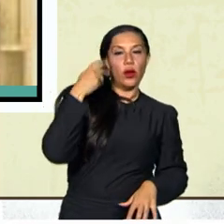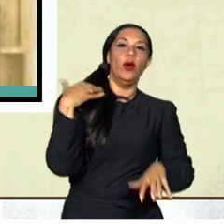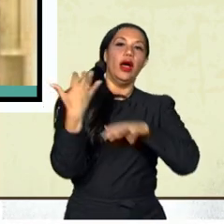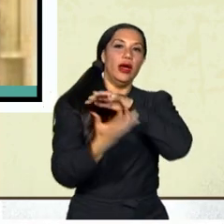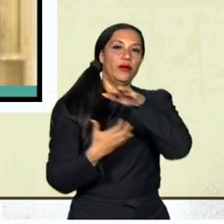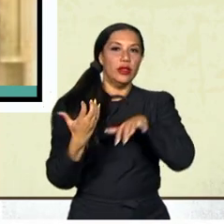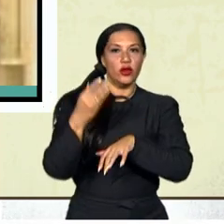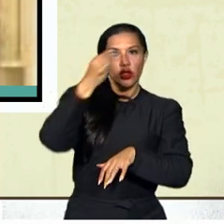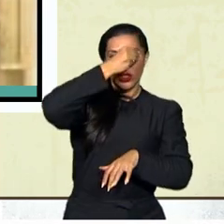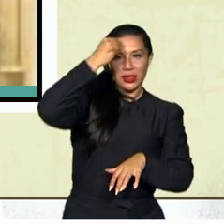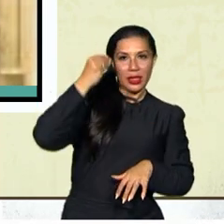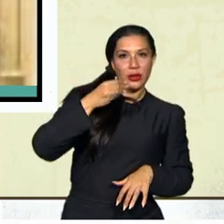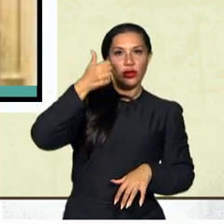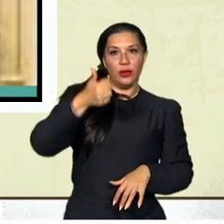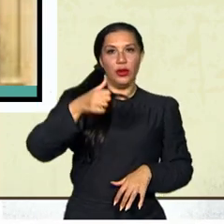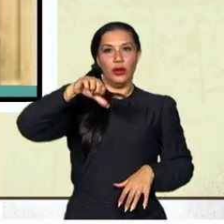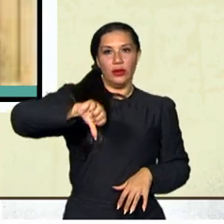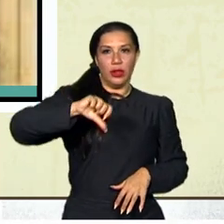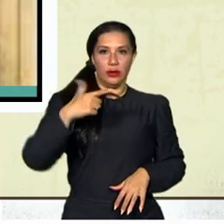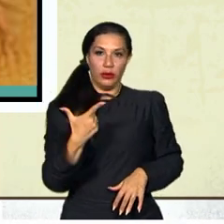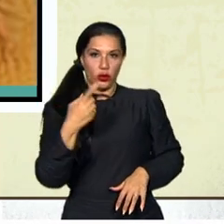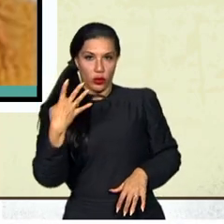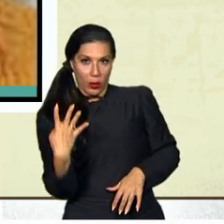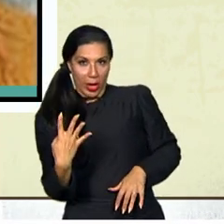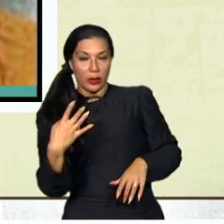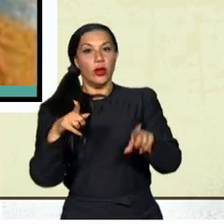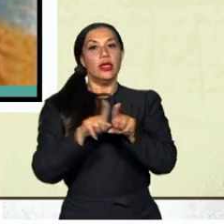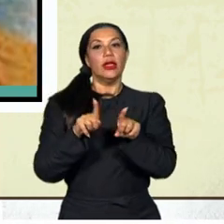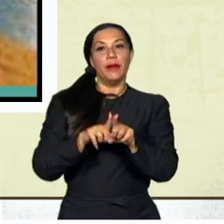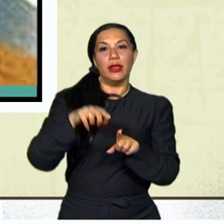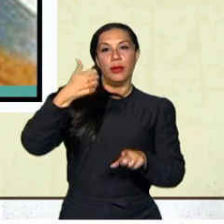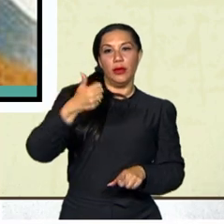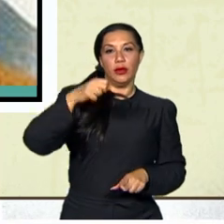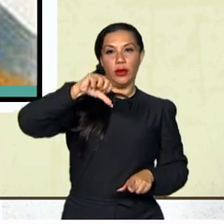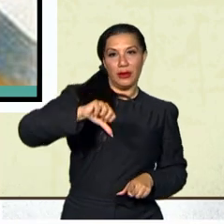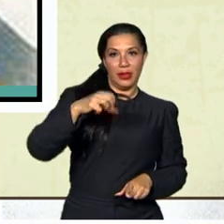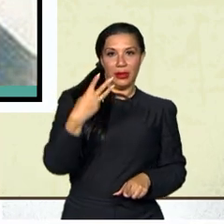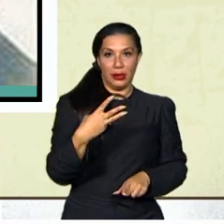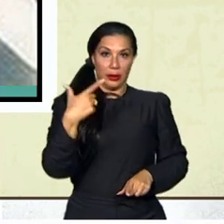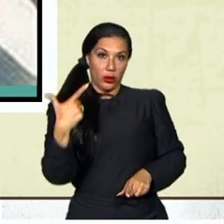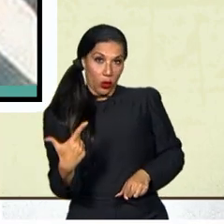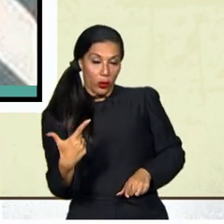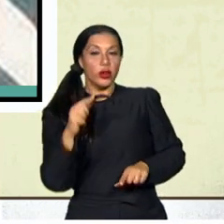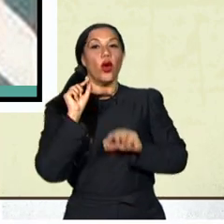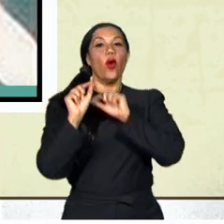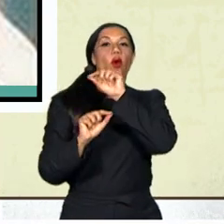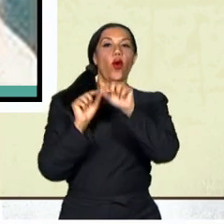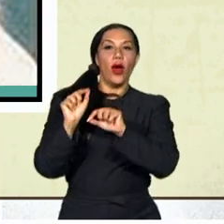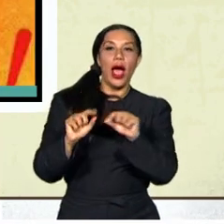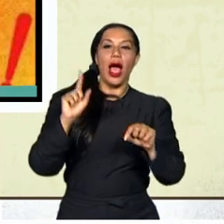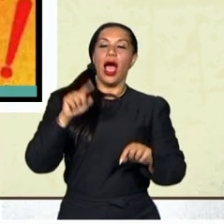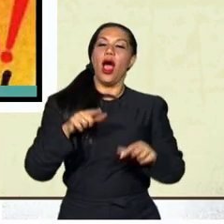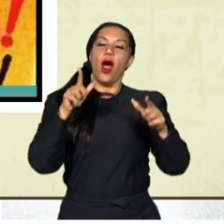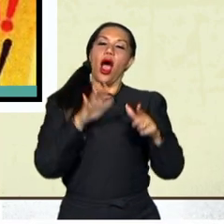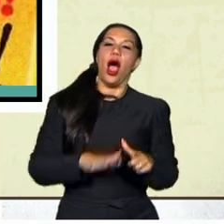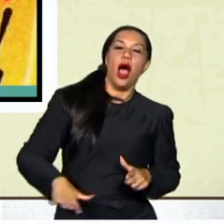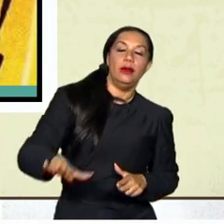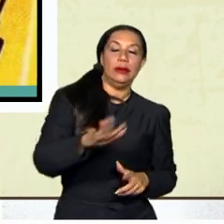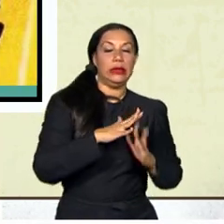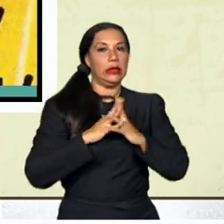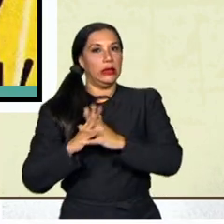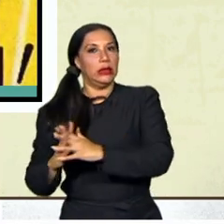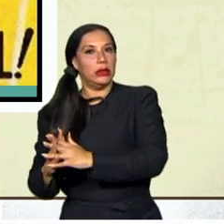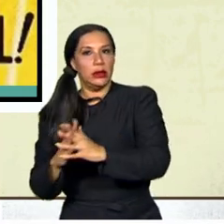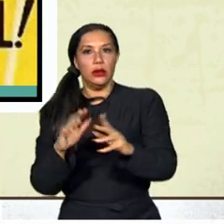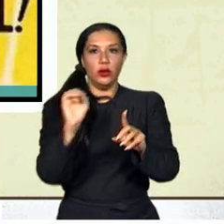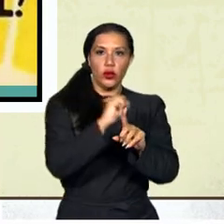Revolução Esquecida de 1924 e a de 1932 geraram um ambiente conturbado